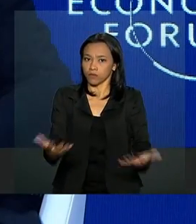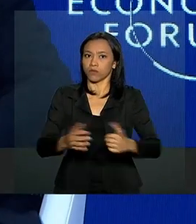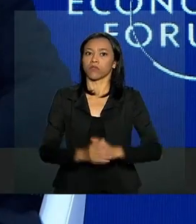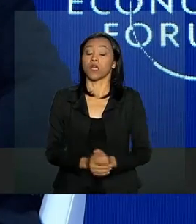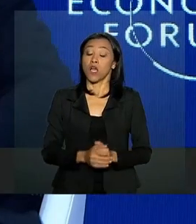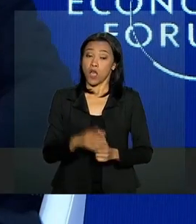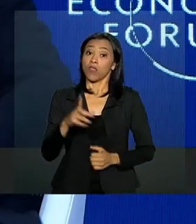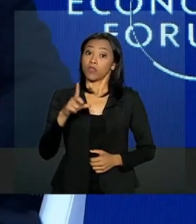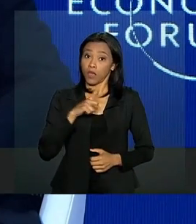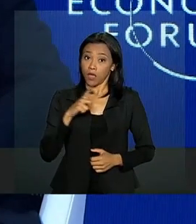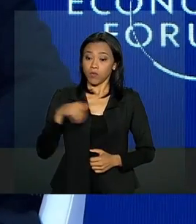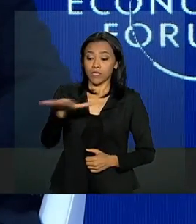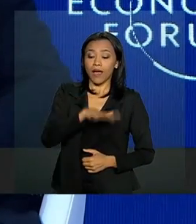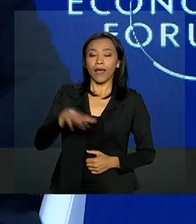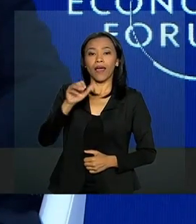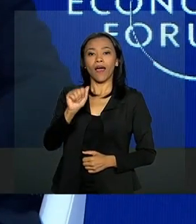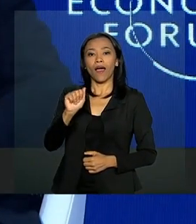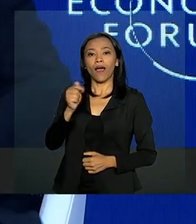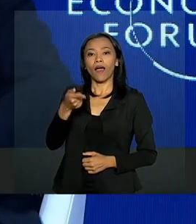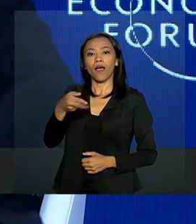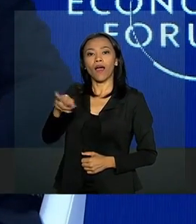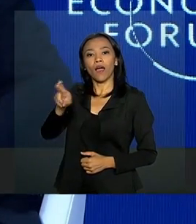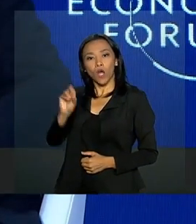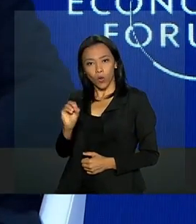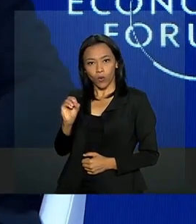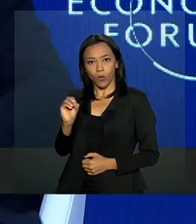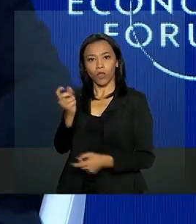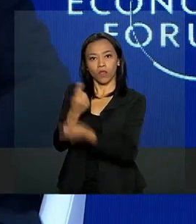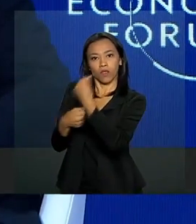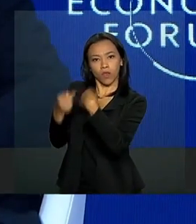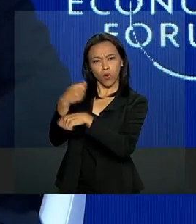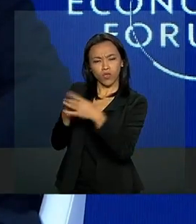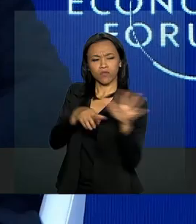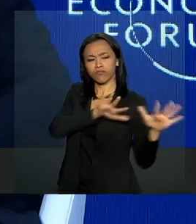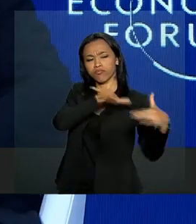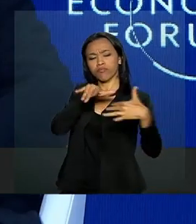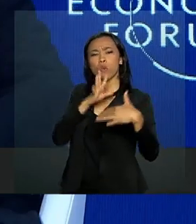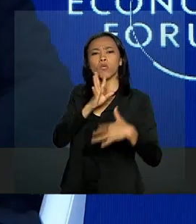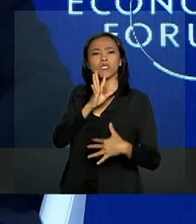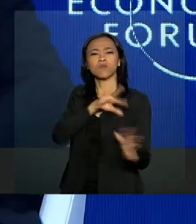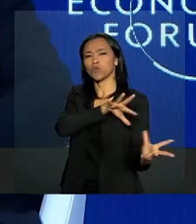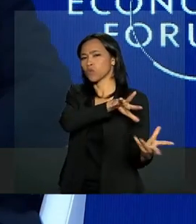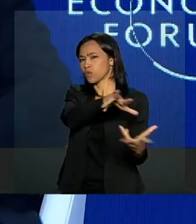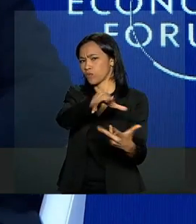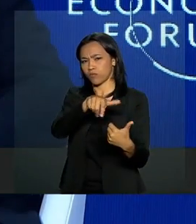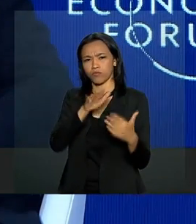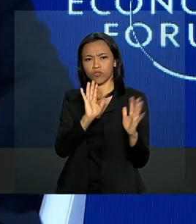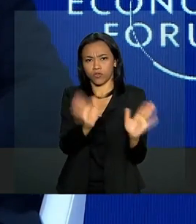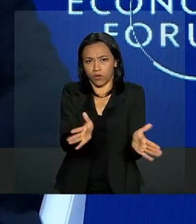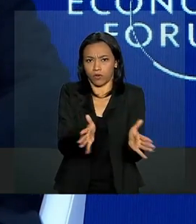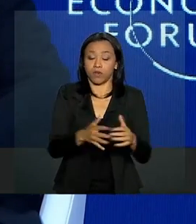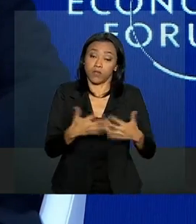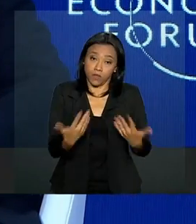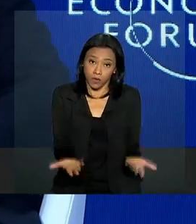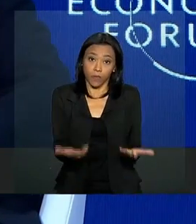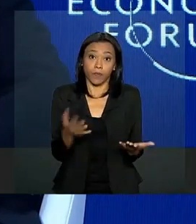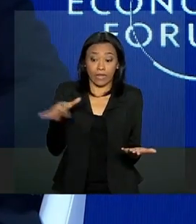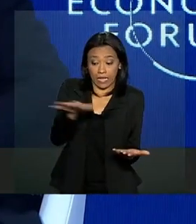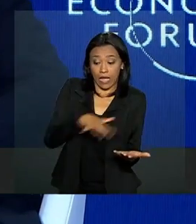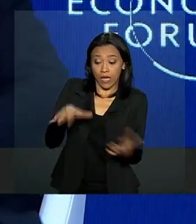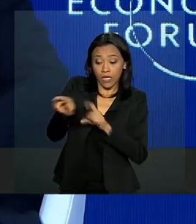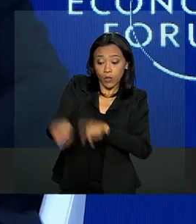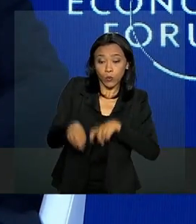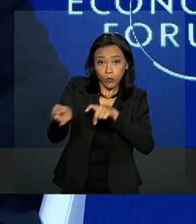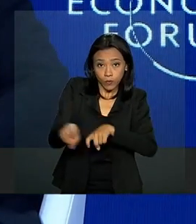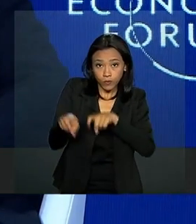o agronegócio, que é de conhecimento de todos. Então, a parte da agricultura ocupa